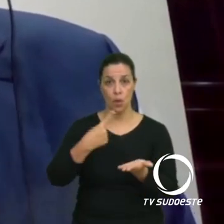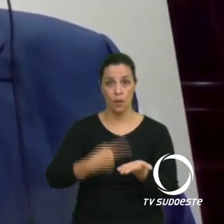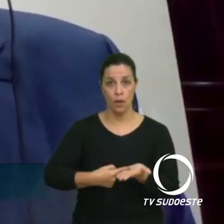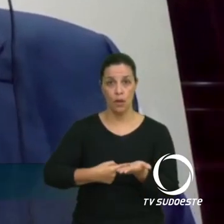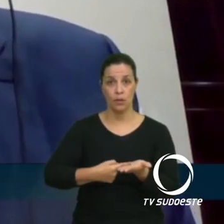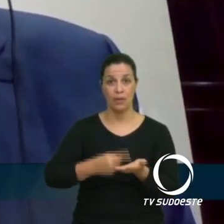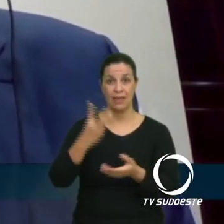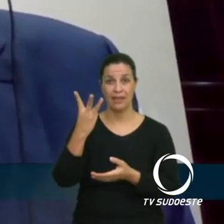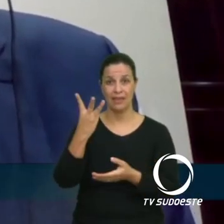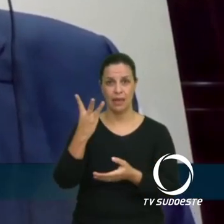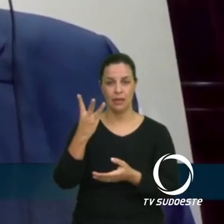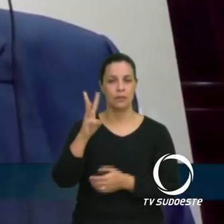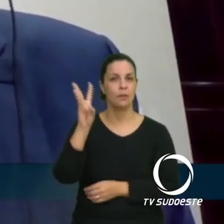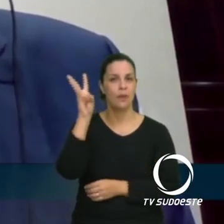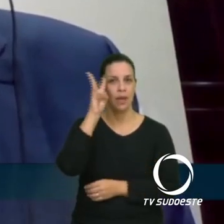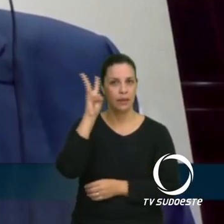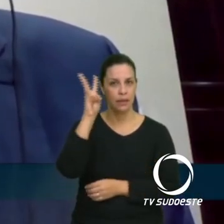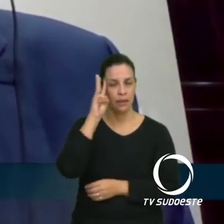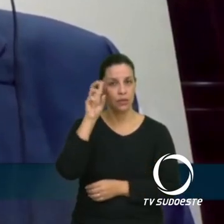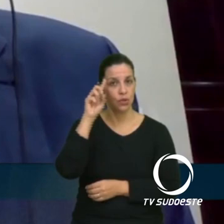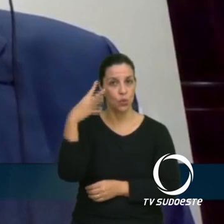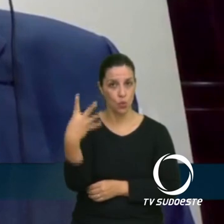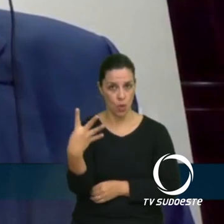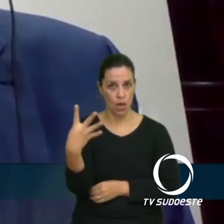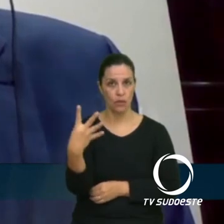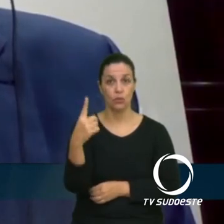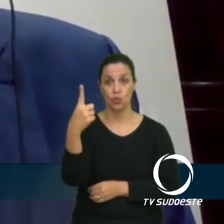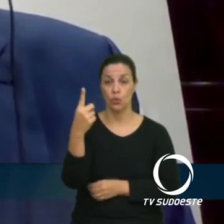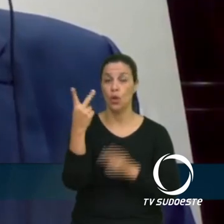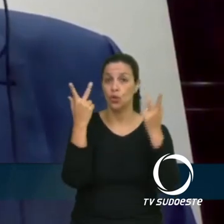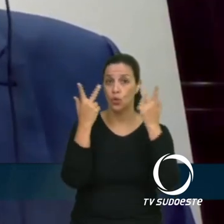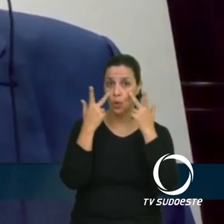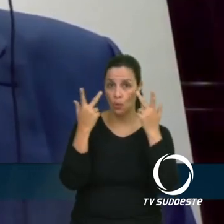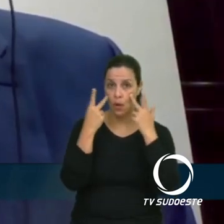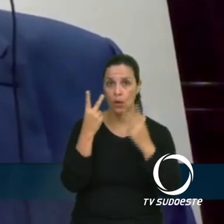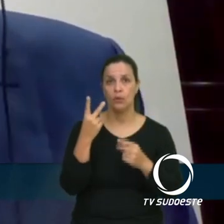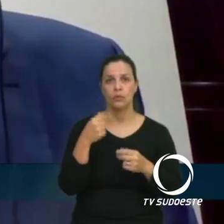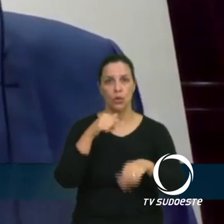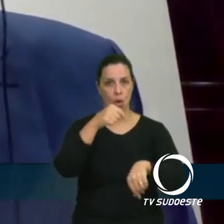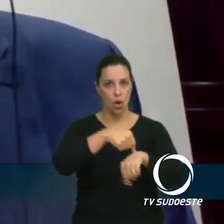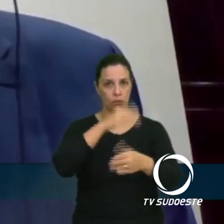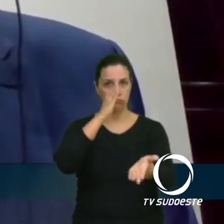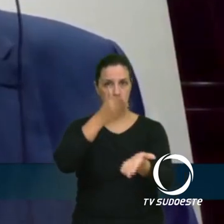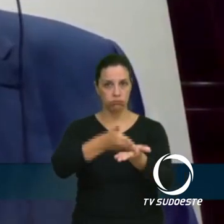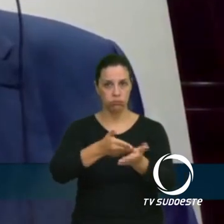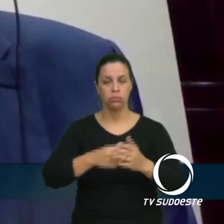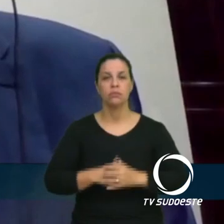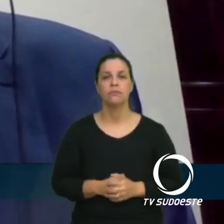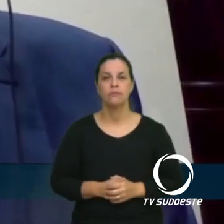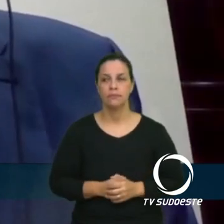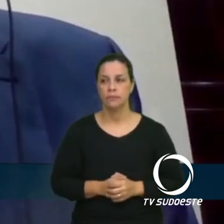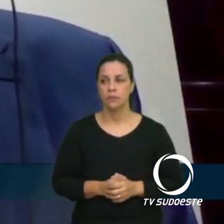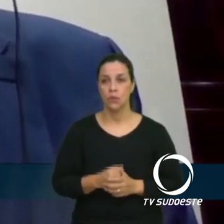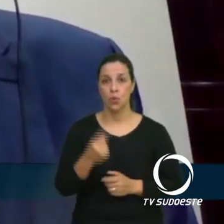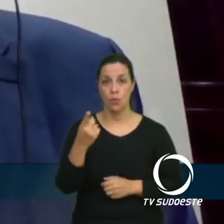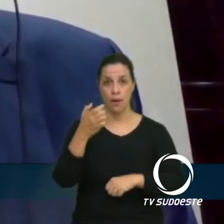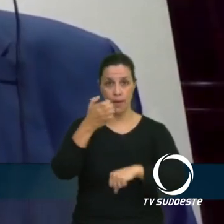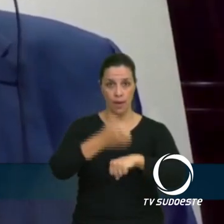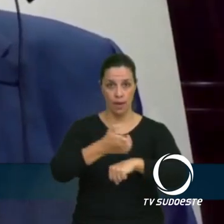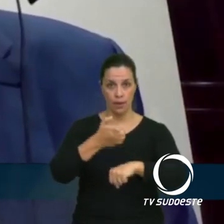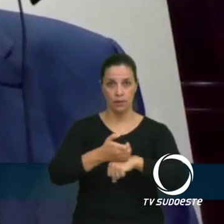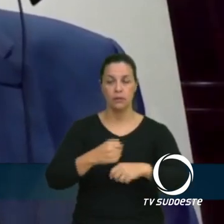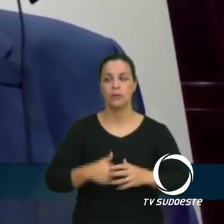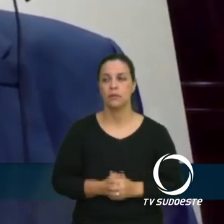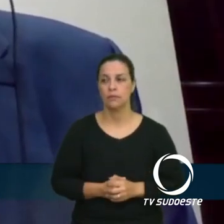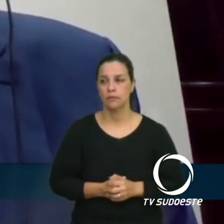marcando outras 3 para terça-feira, dia 4, sendo uma ordinária no horário regimental, uma